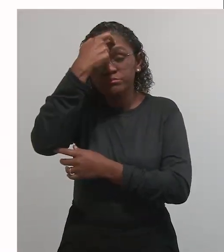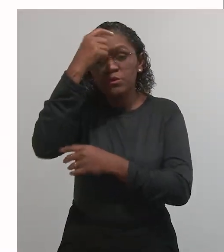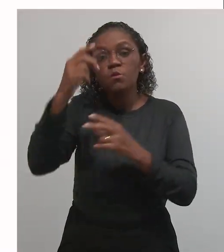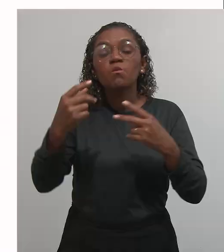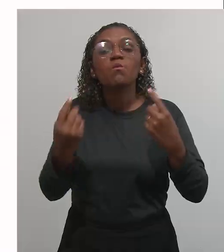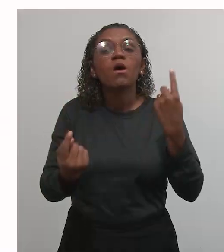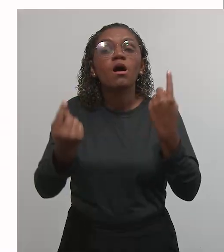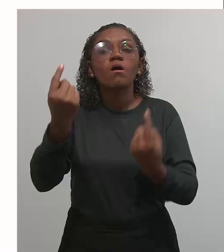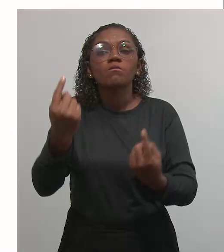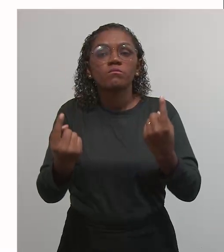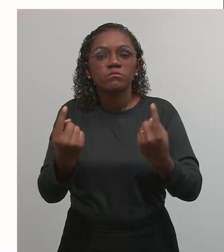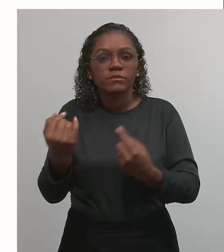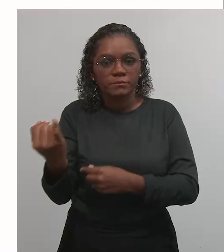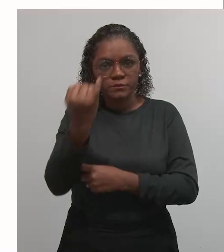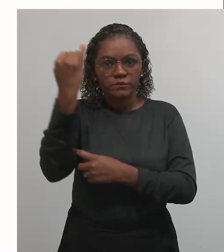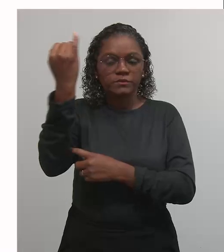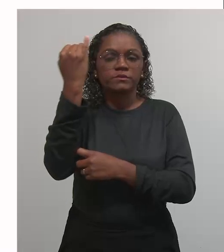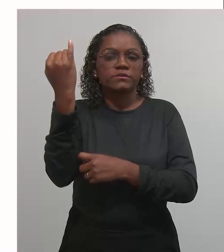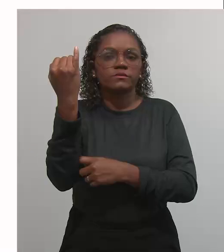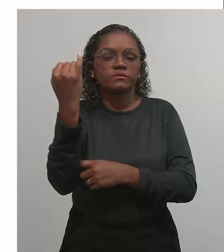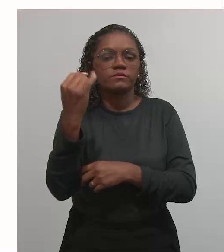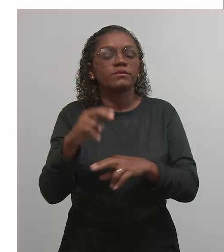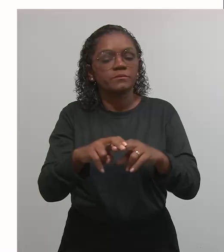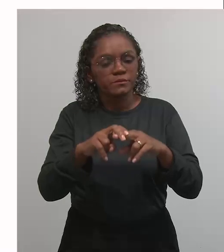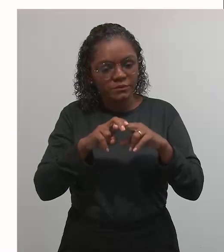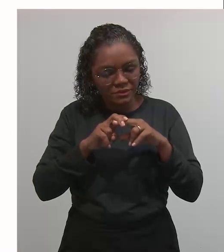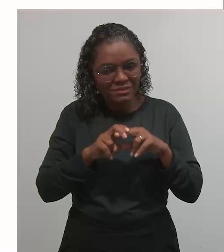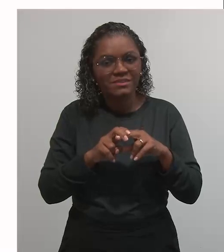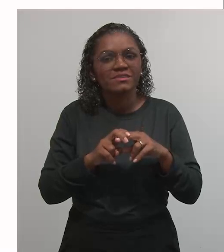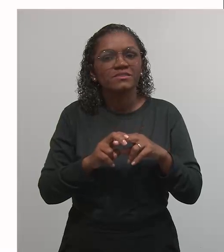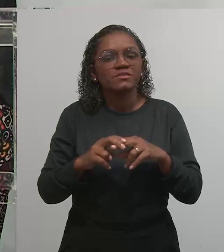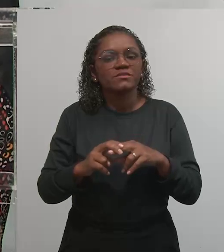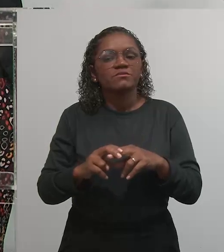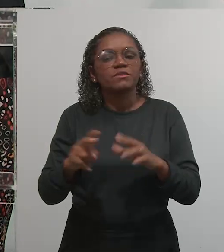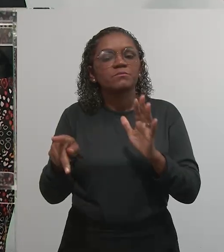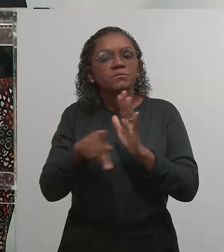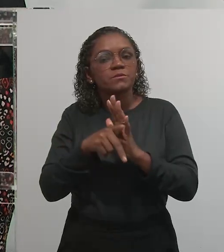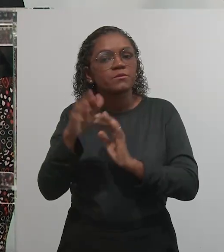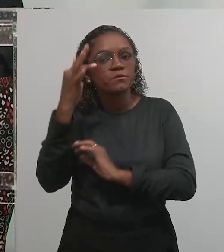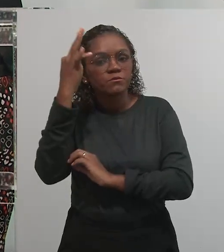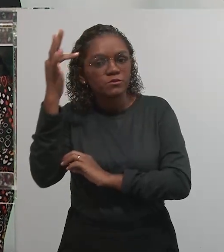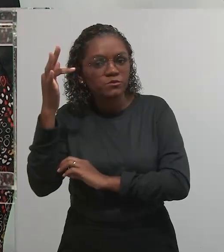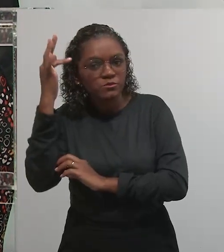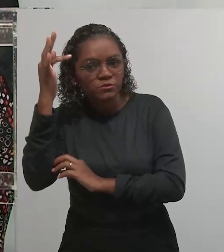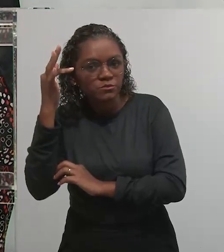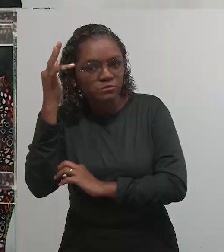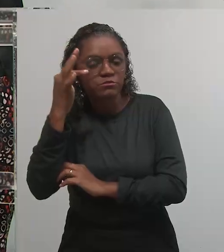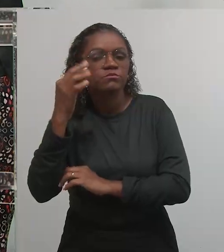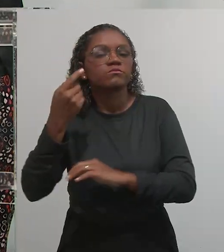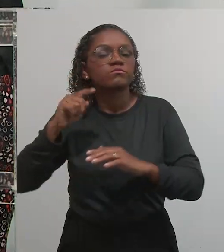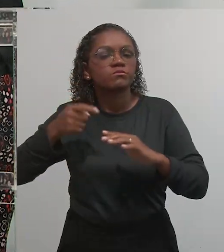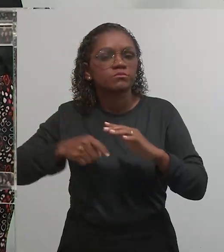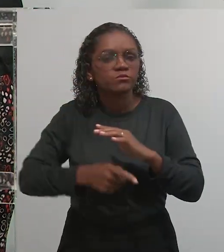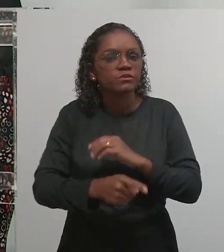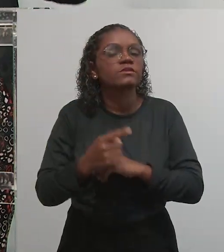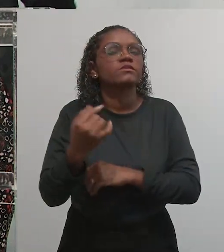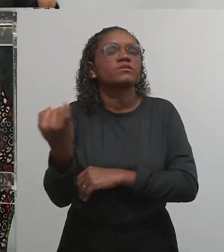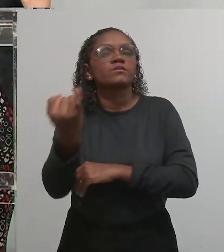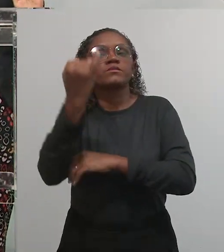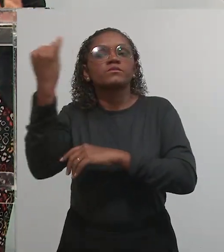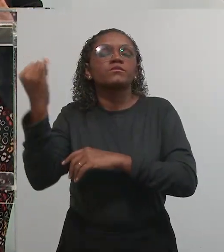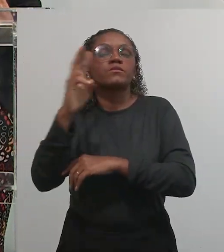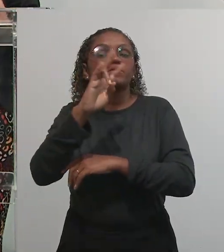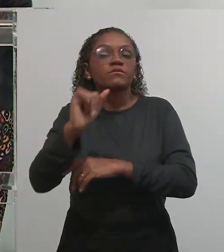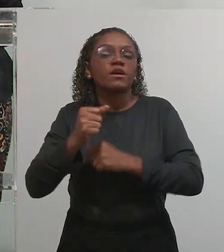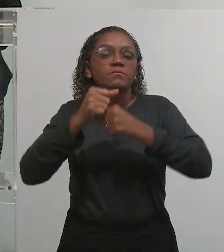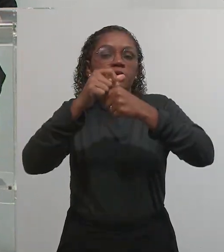racionalidade. Então, essa é uma discussão filosófica muito profunda, que vai se estender aí a diversos